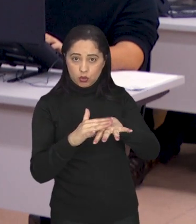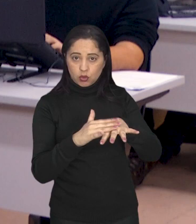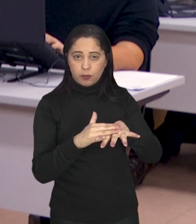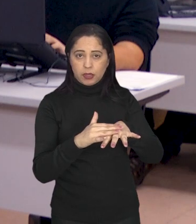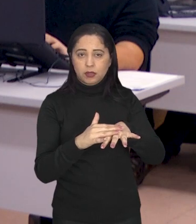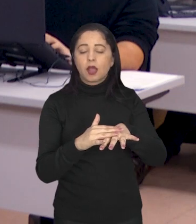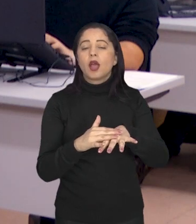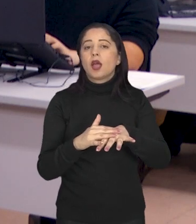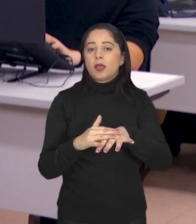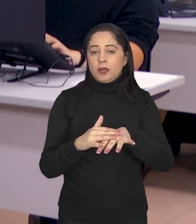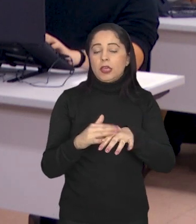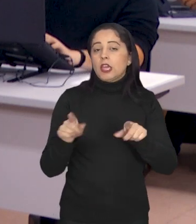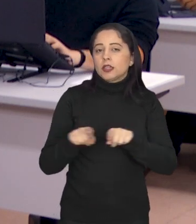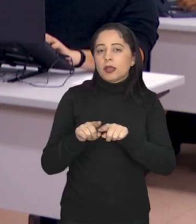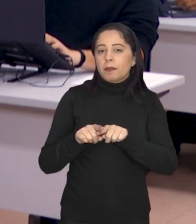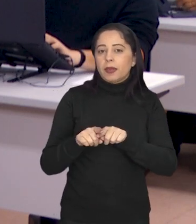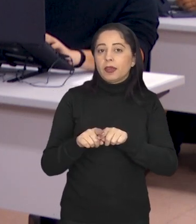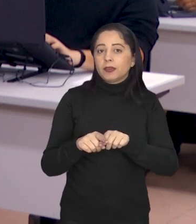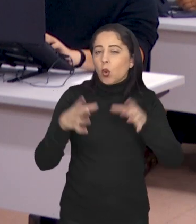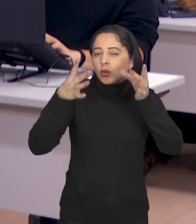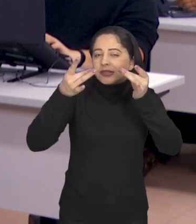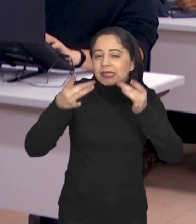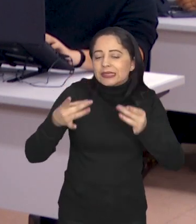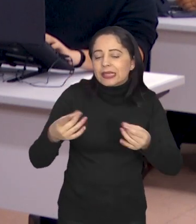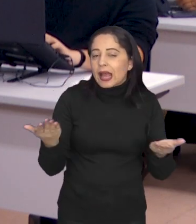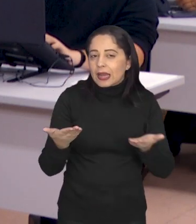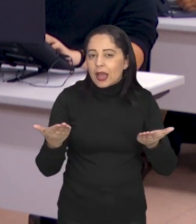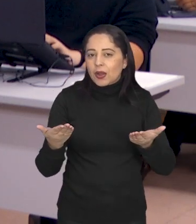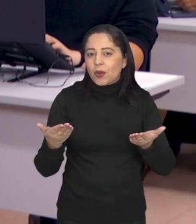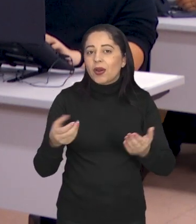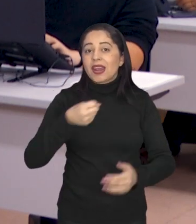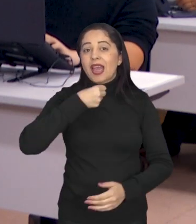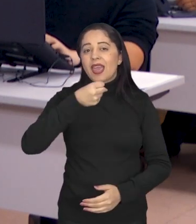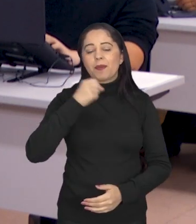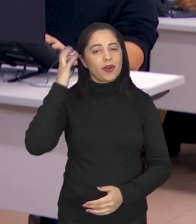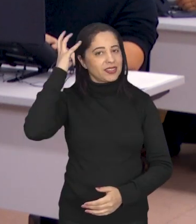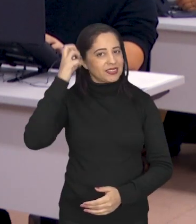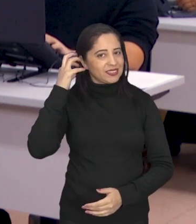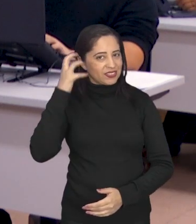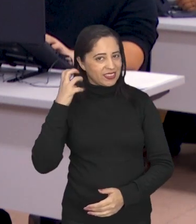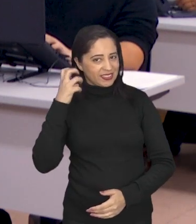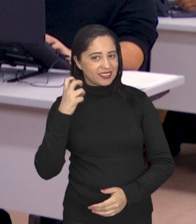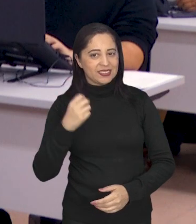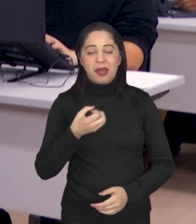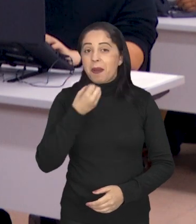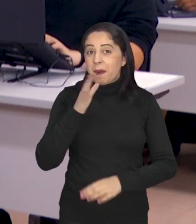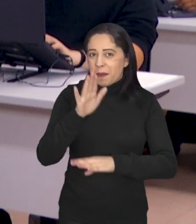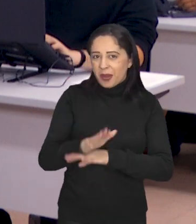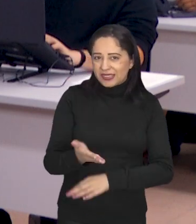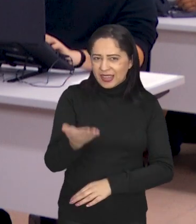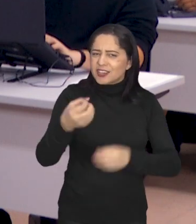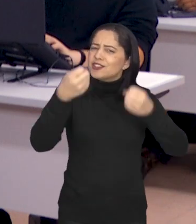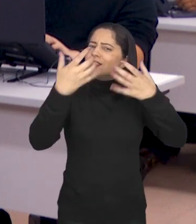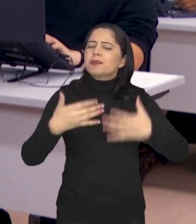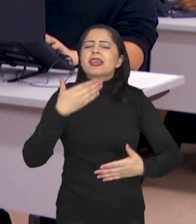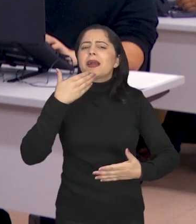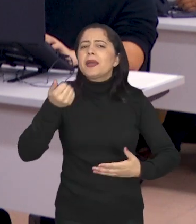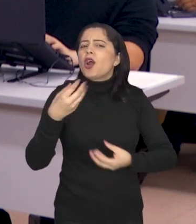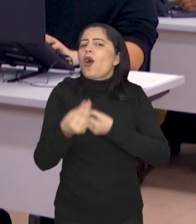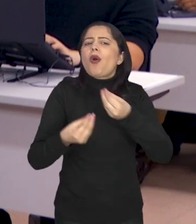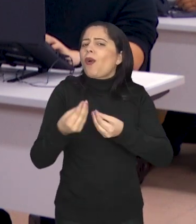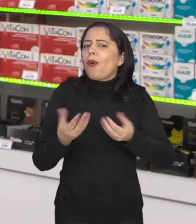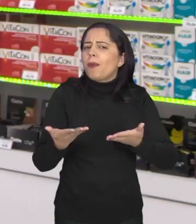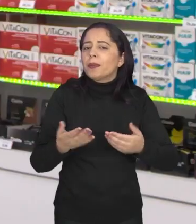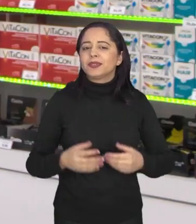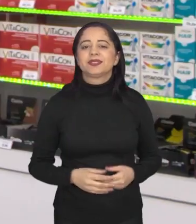avaliações clínicas quem tem todos os detalhes para a gente a repórter Fernanda Santos Fernanda Boa tarde explica melhor para a gente como que